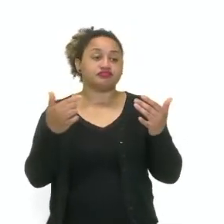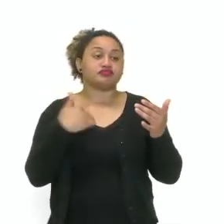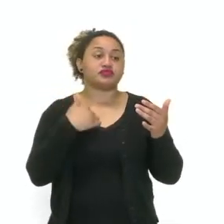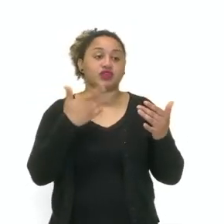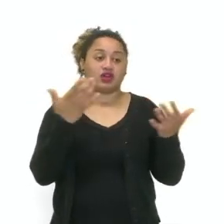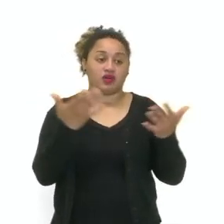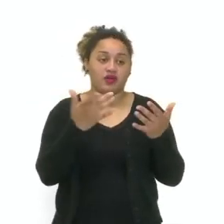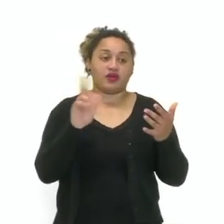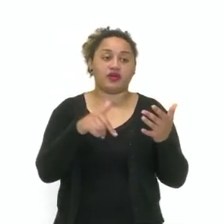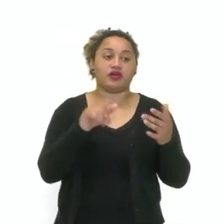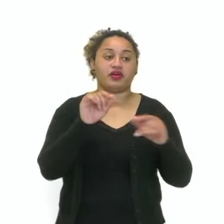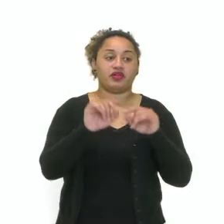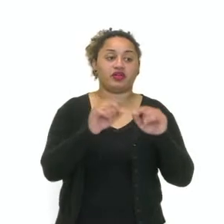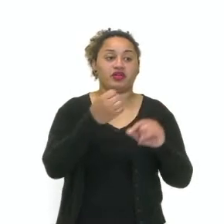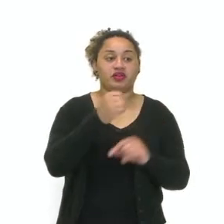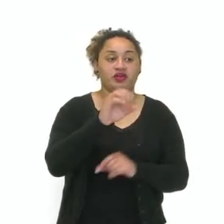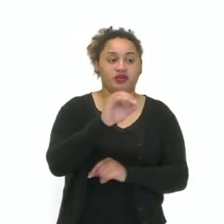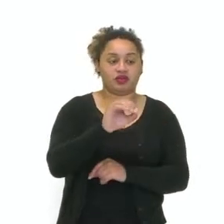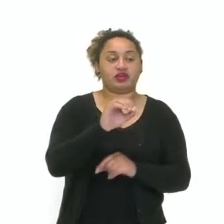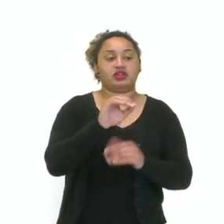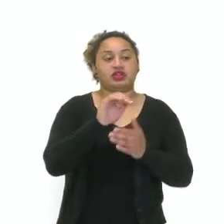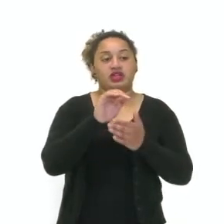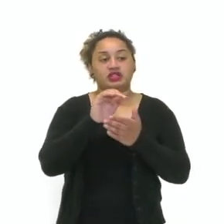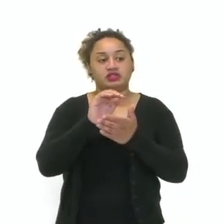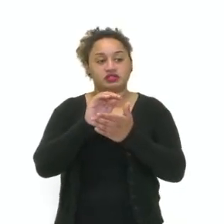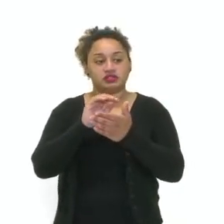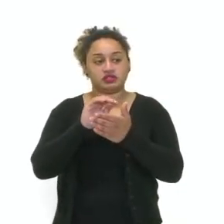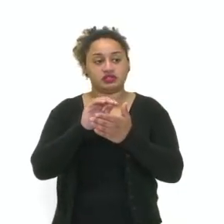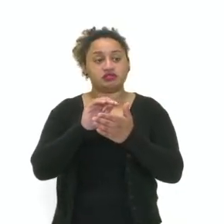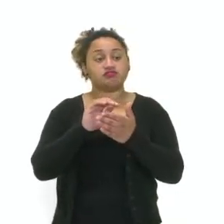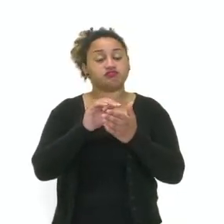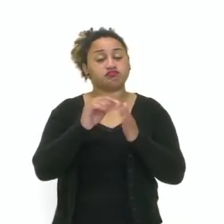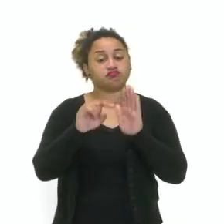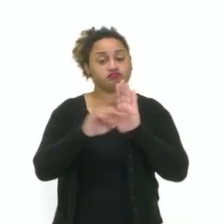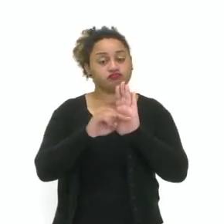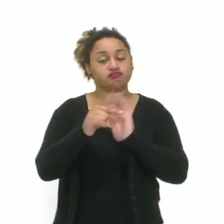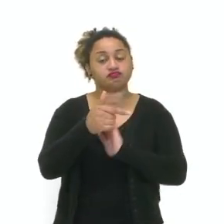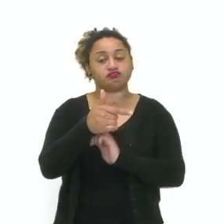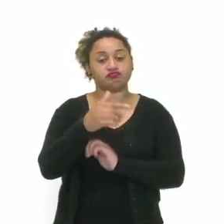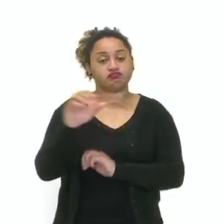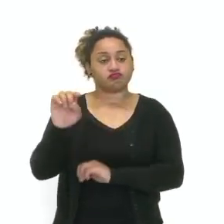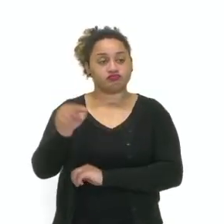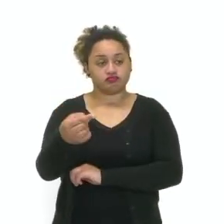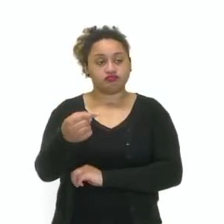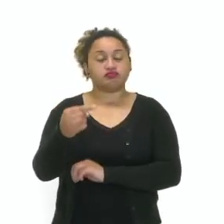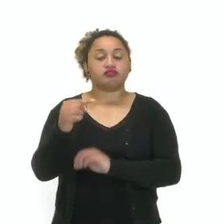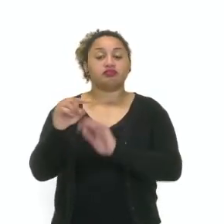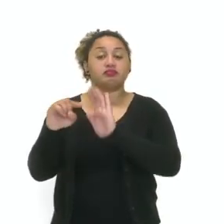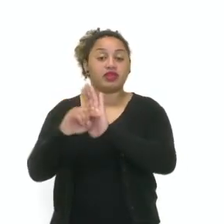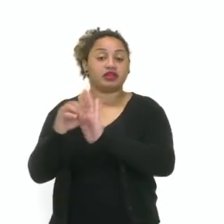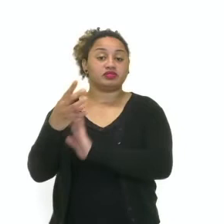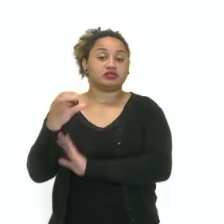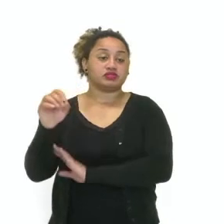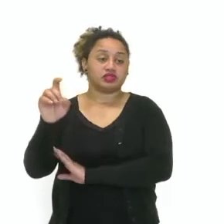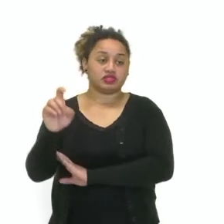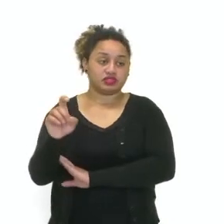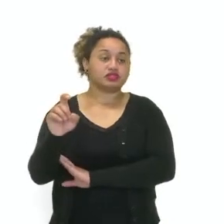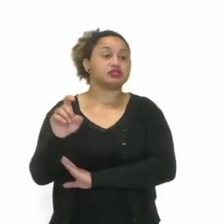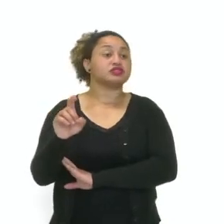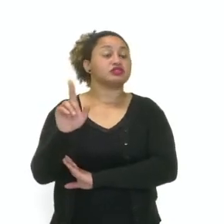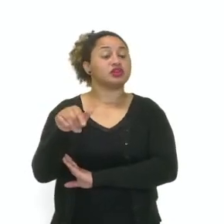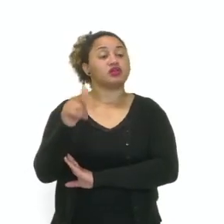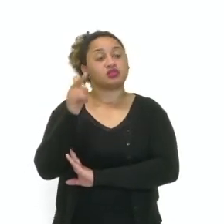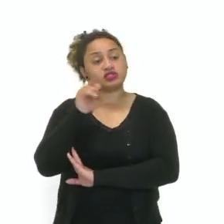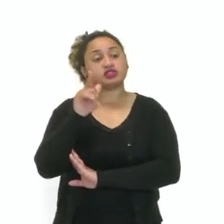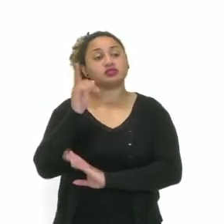ficou 80 menos 2.000 menos 40x. Menos 40x com 80x